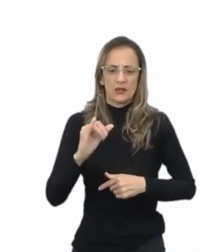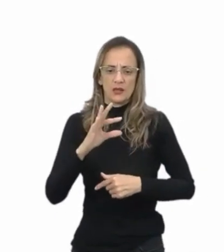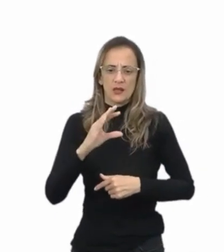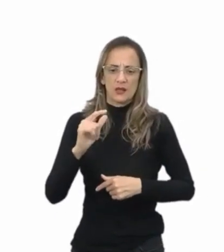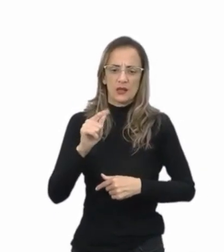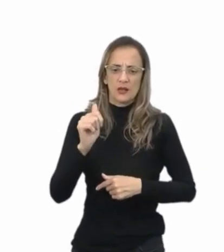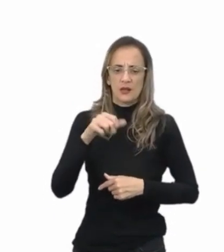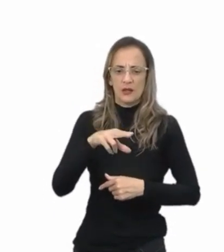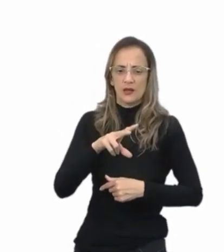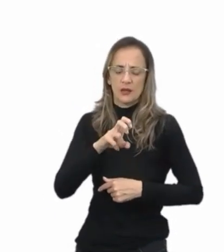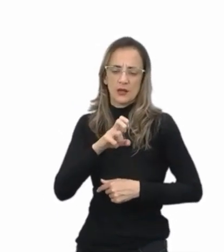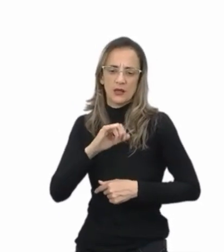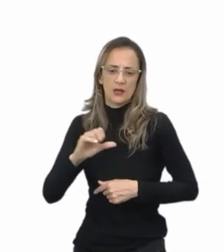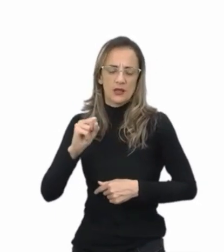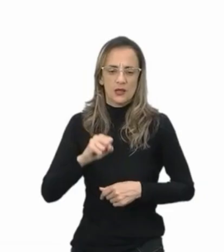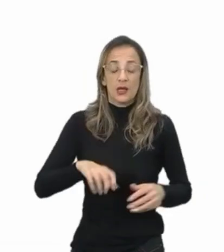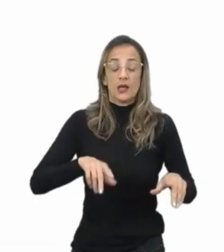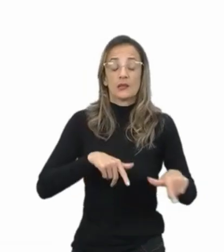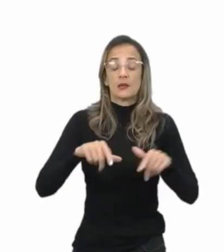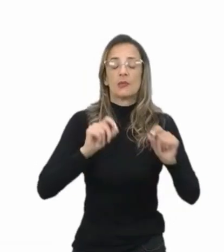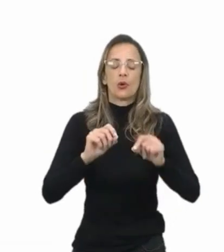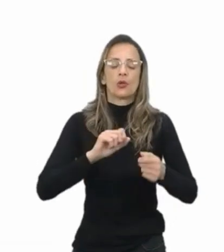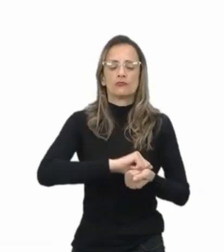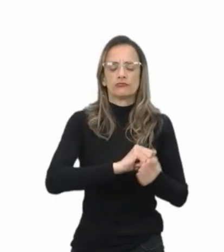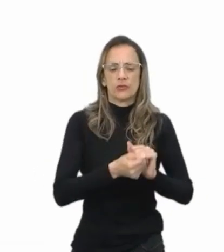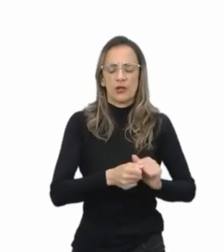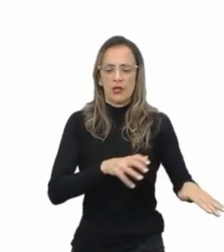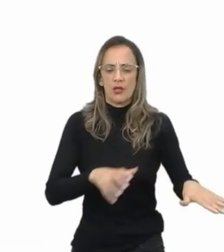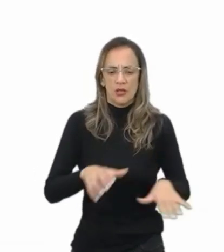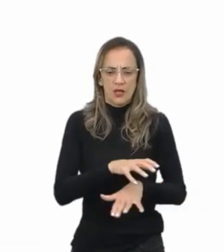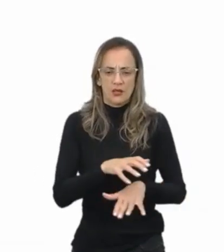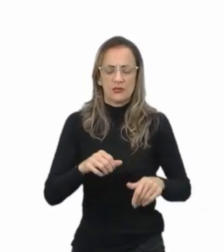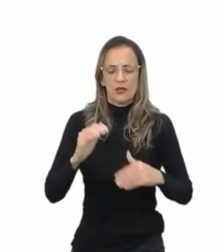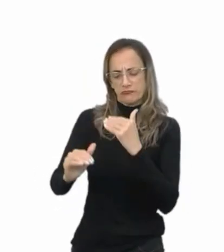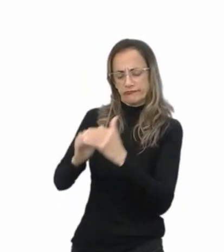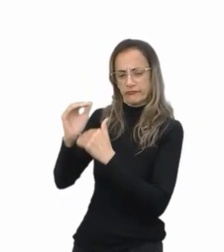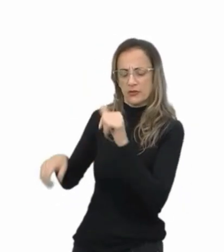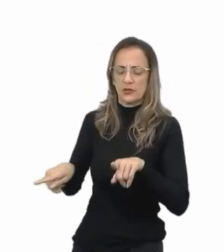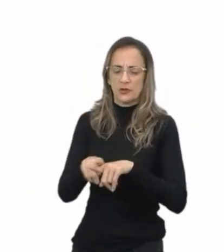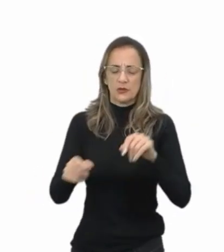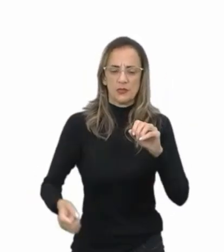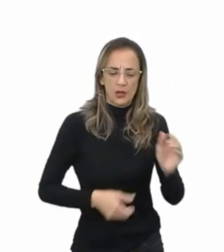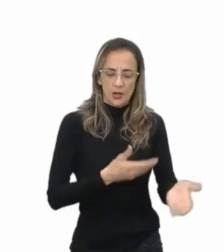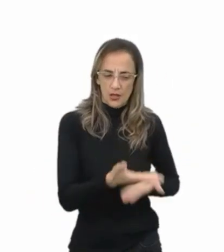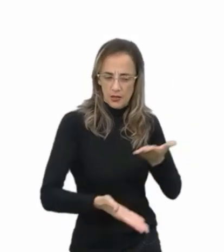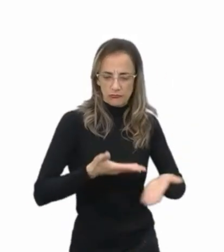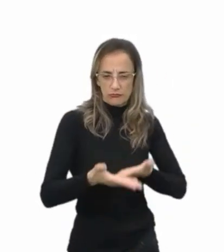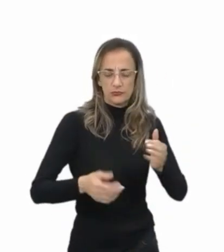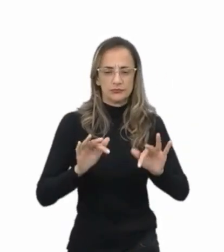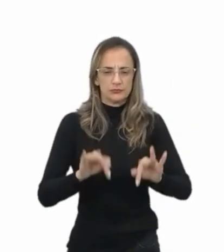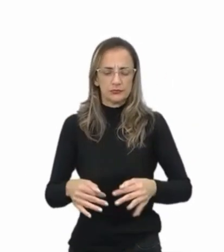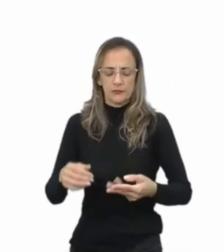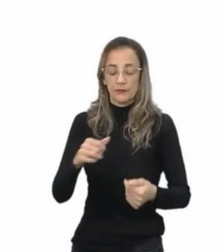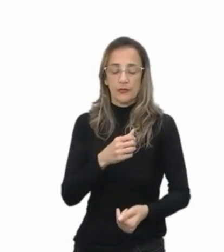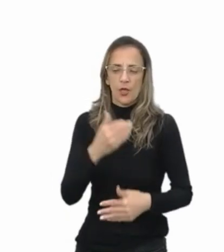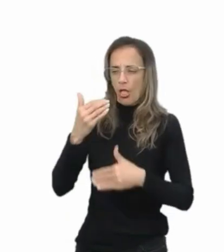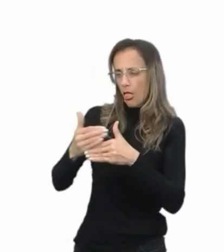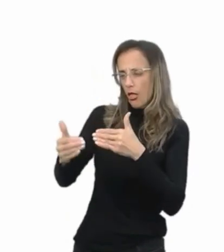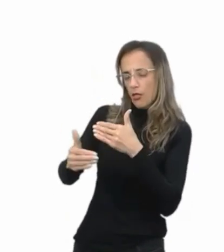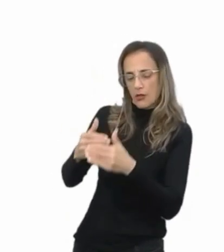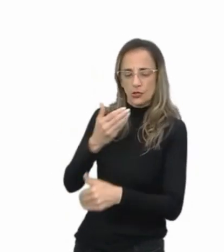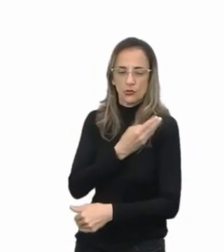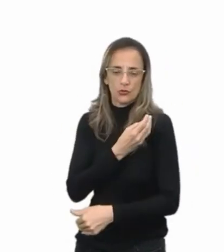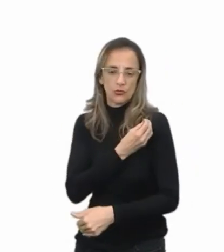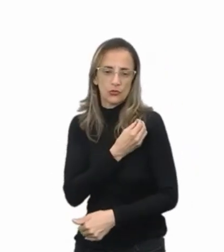trabalhar sustentabilidade, a criatividade, a escalabilidade e a colaboração. E, por fim, no slide 10, como conectar